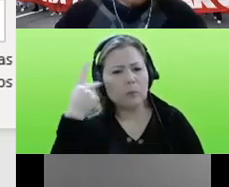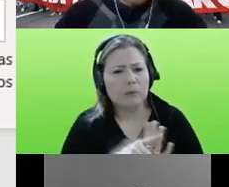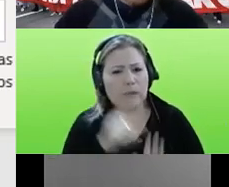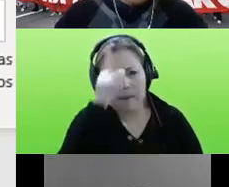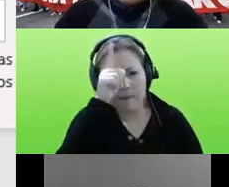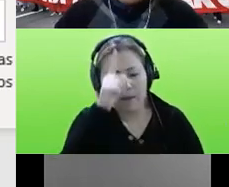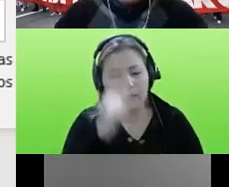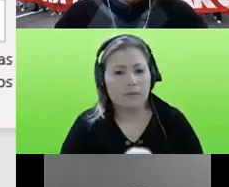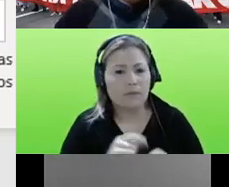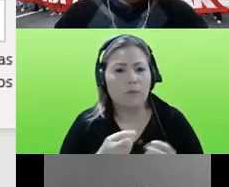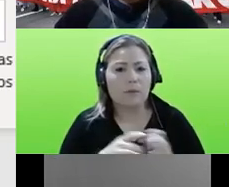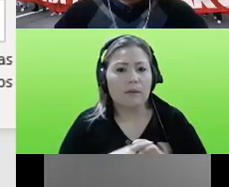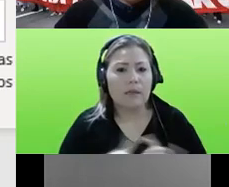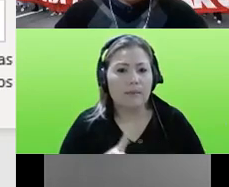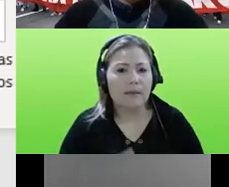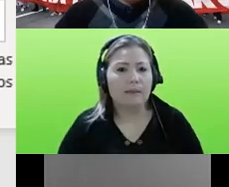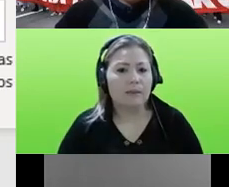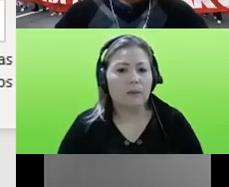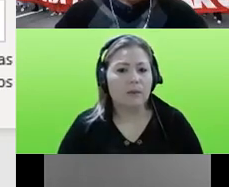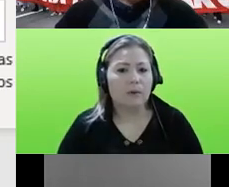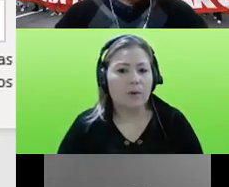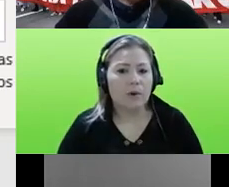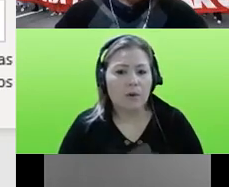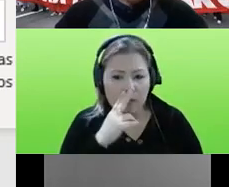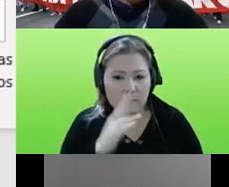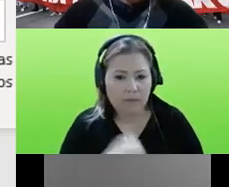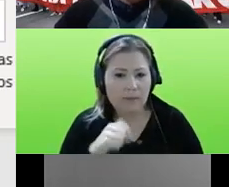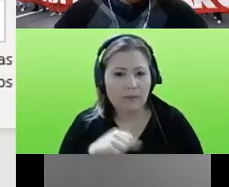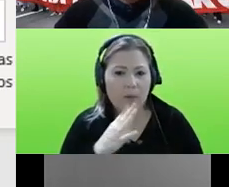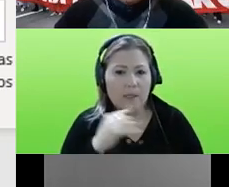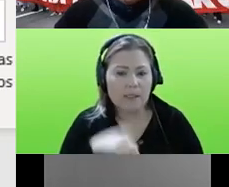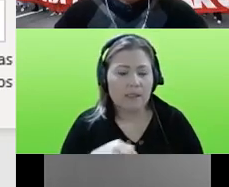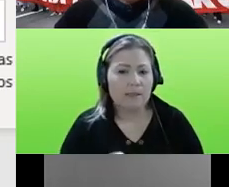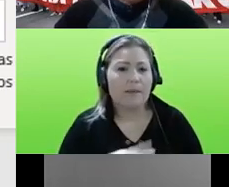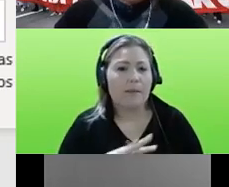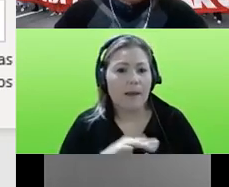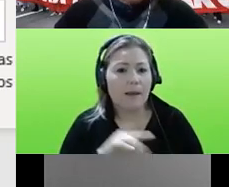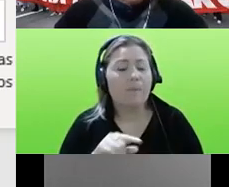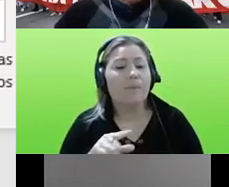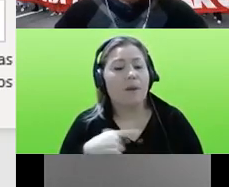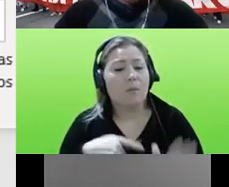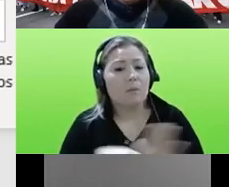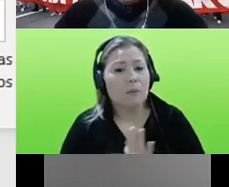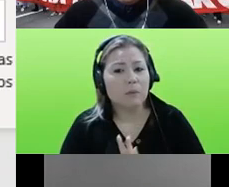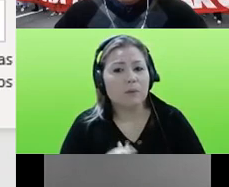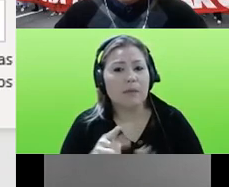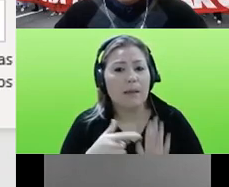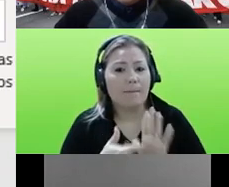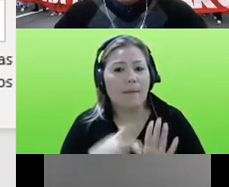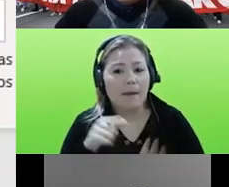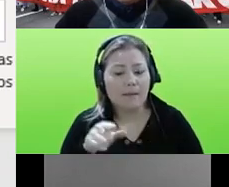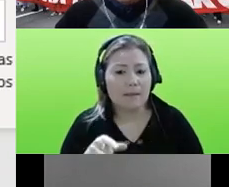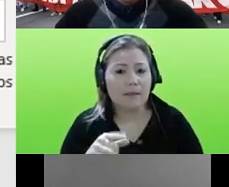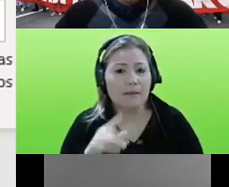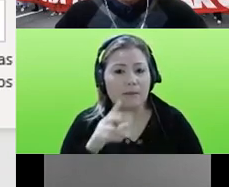libertação, como foi conhecida aqui na América Latina. E aí a pergunta que aparece aqui